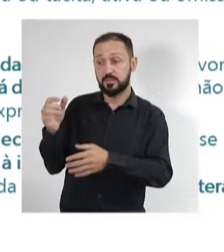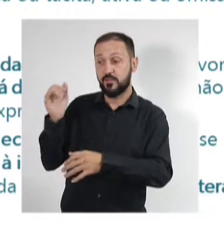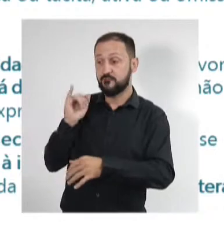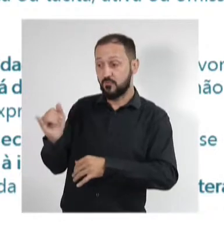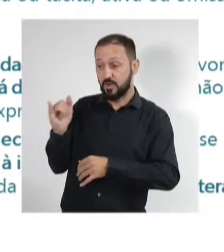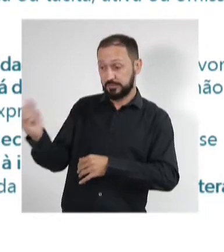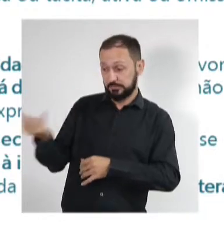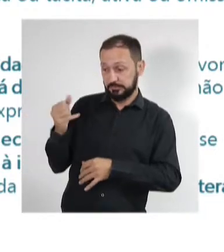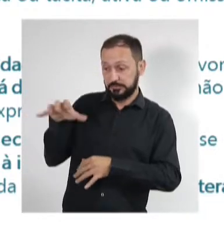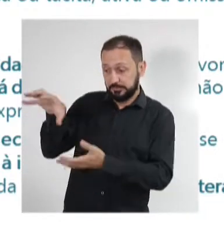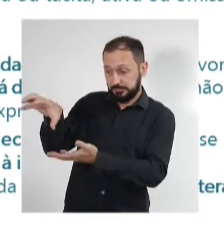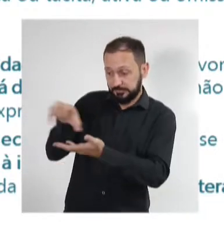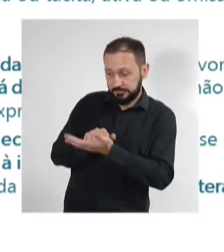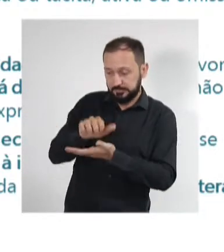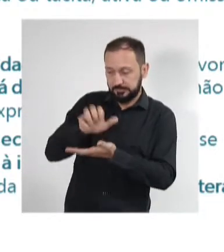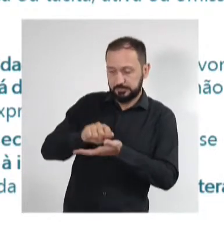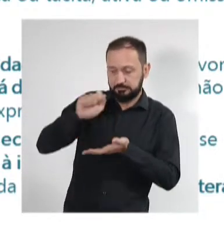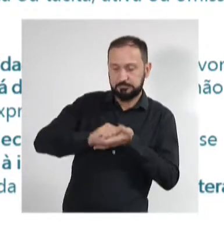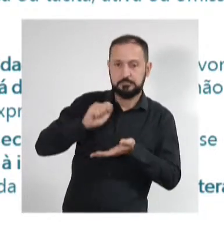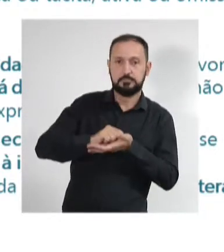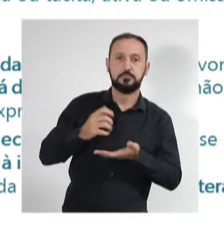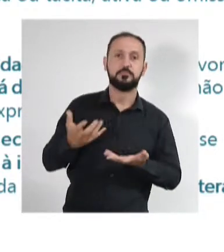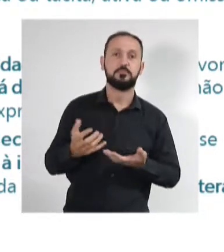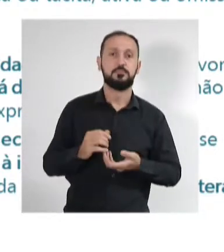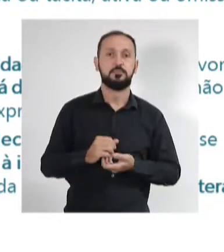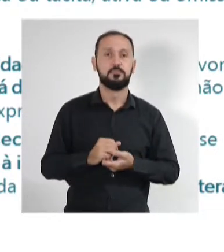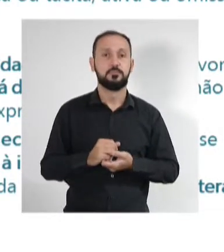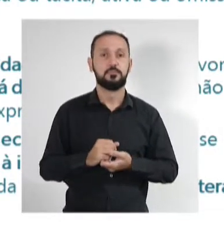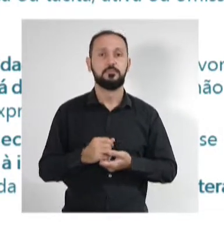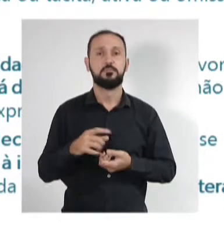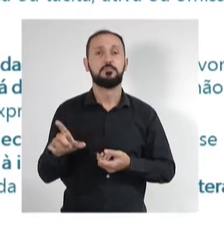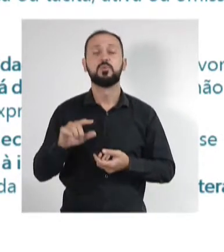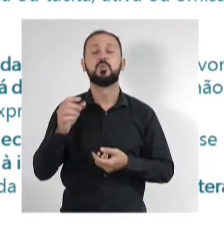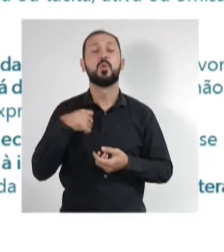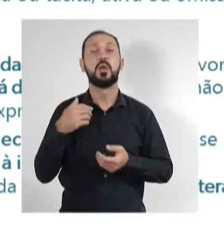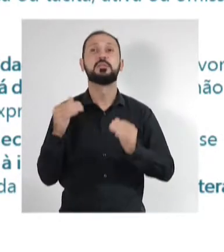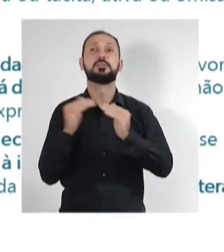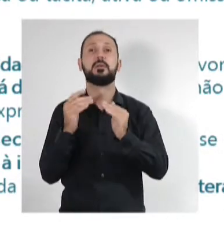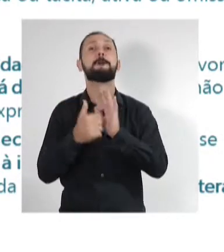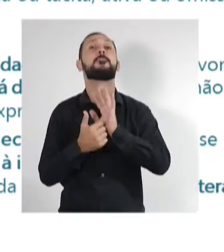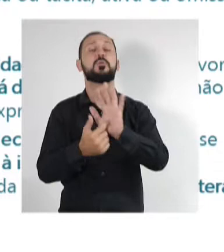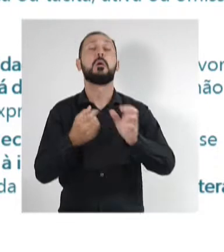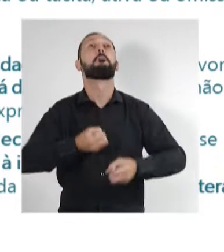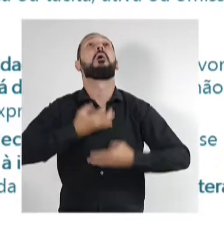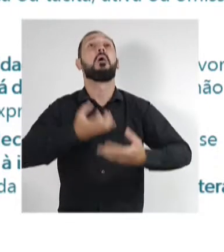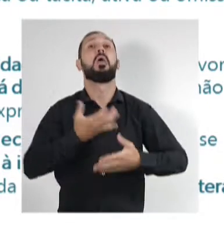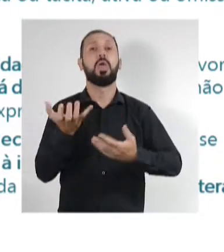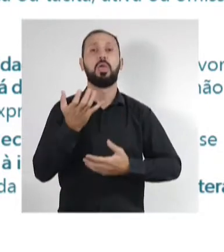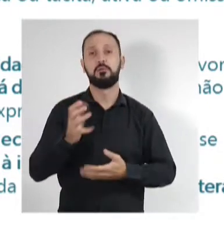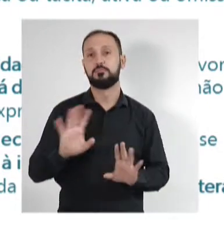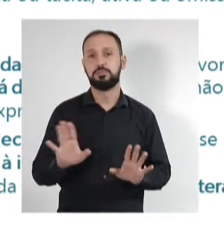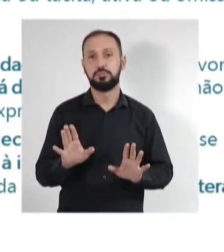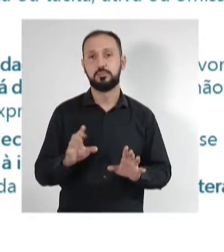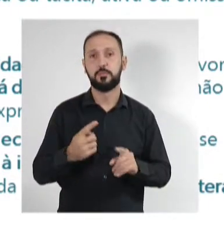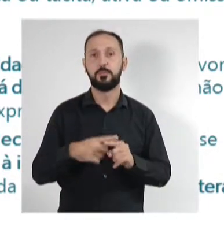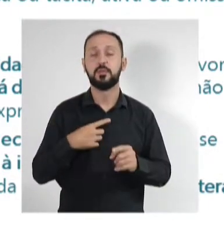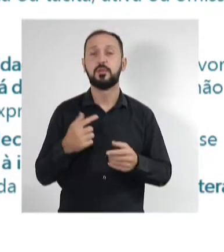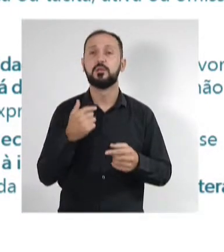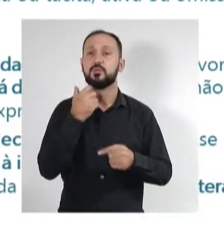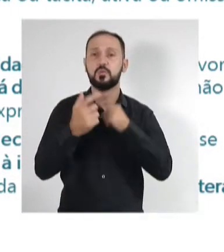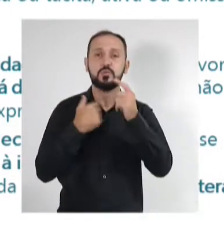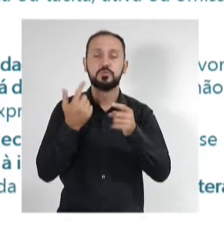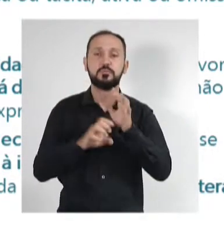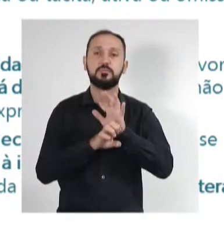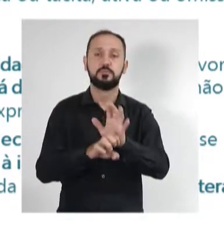O consentimento, na Lei Geral de Proteção de Dados, é livre, inequívoco e informado. Ele não é um consentimento expresso, até porque ele inviabiliza os modelos